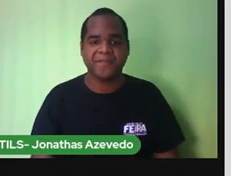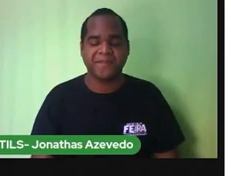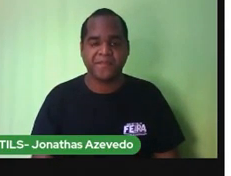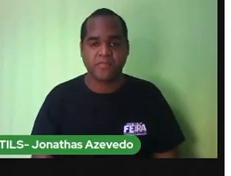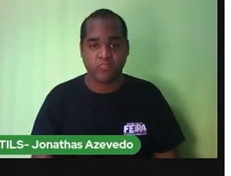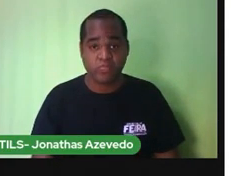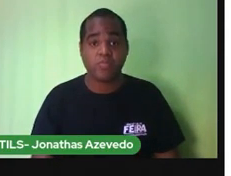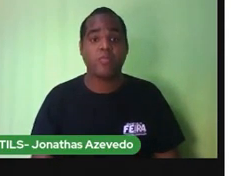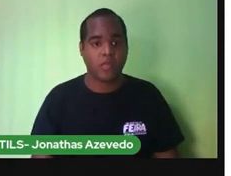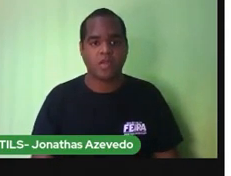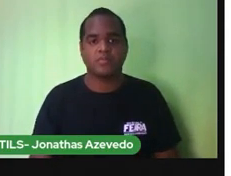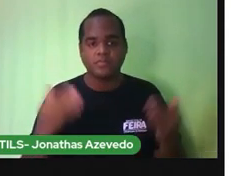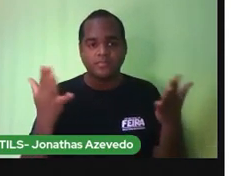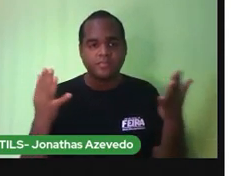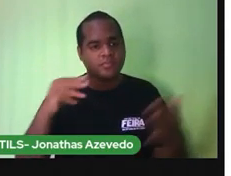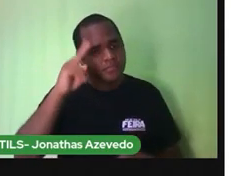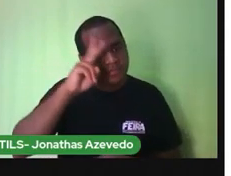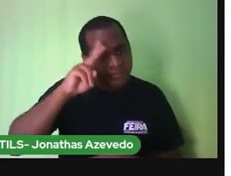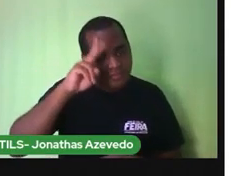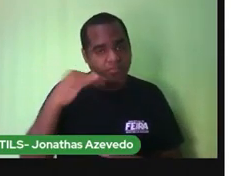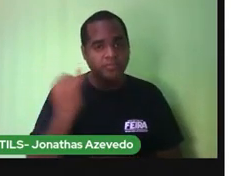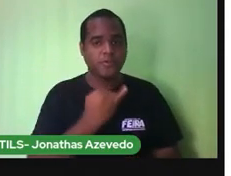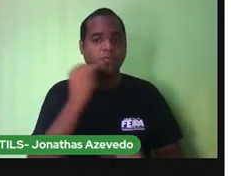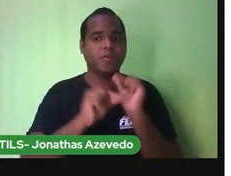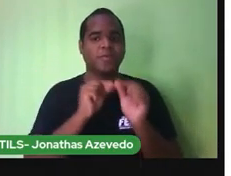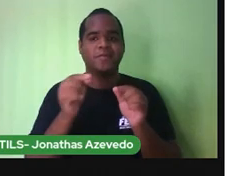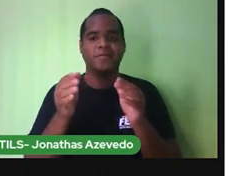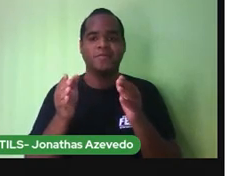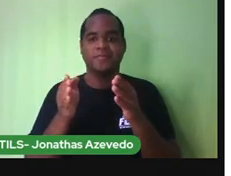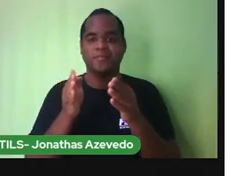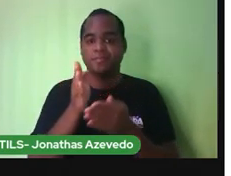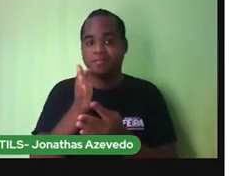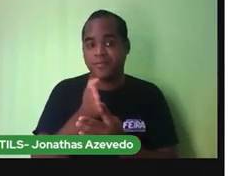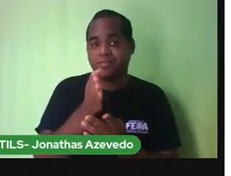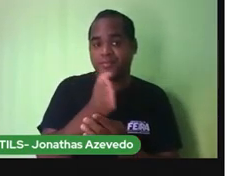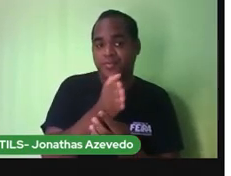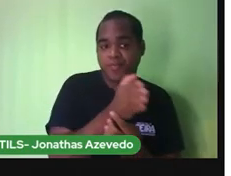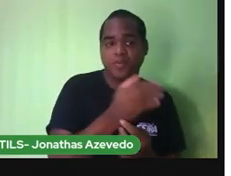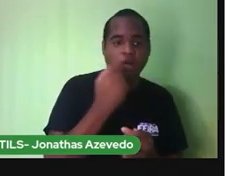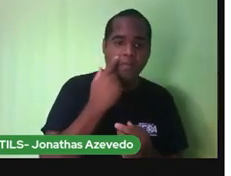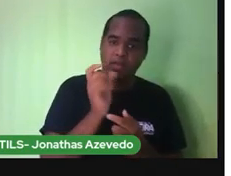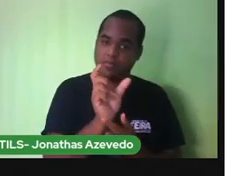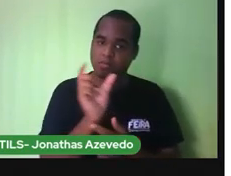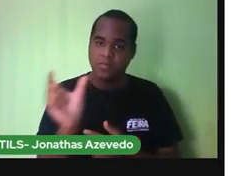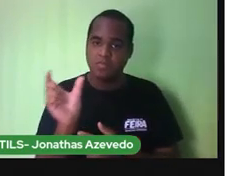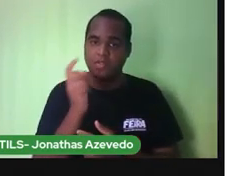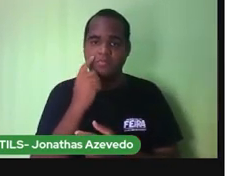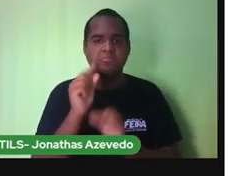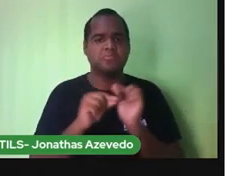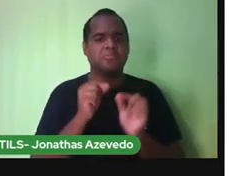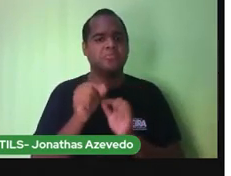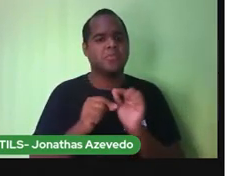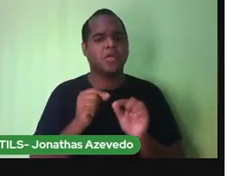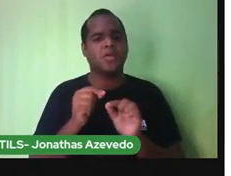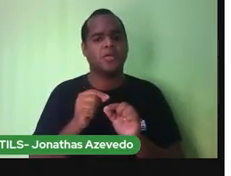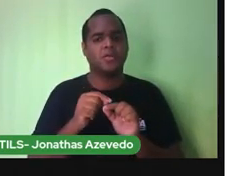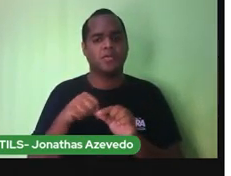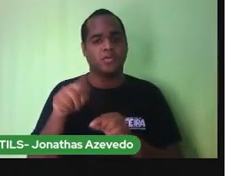bom e vamos Recordar agora a segmentação de palavras antes de nós